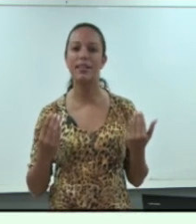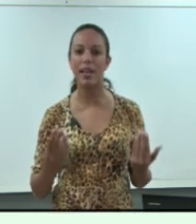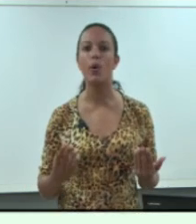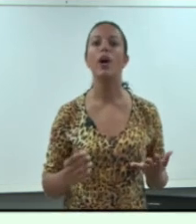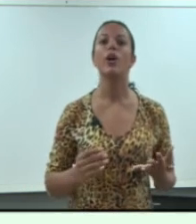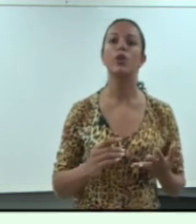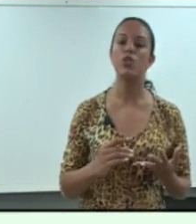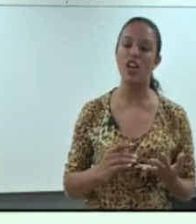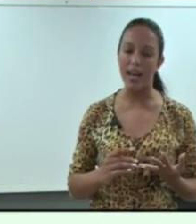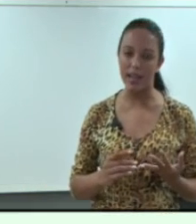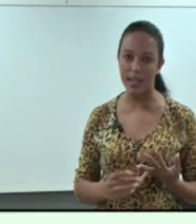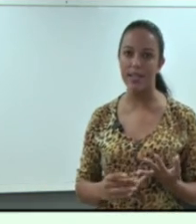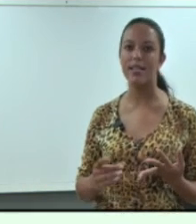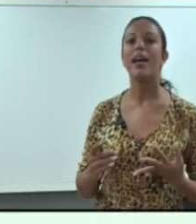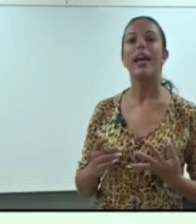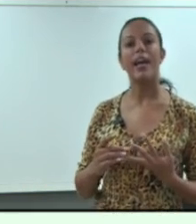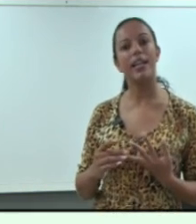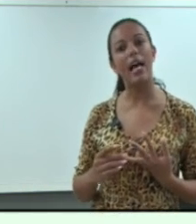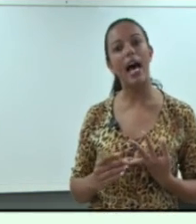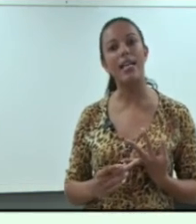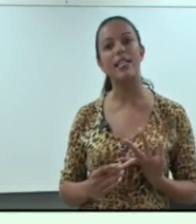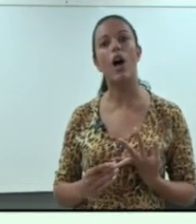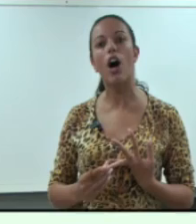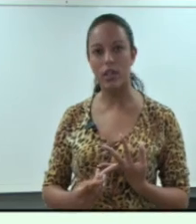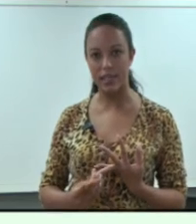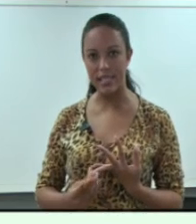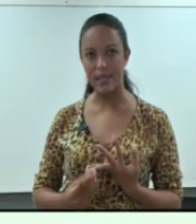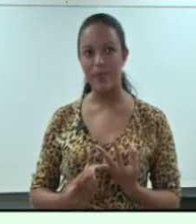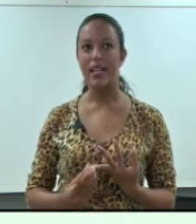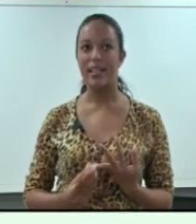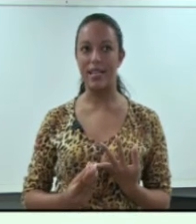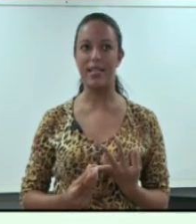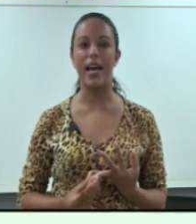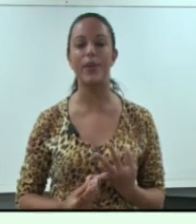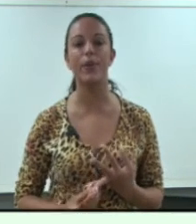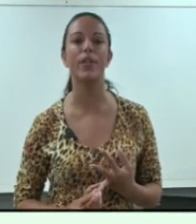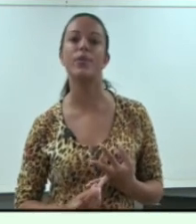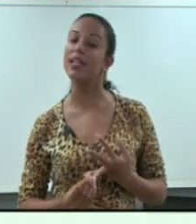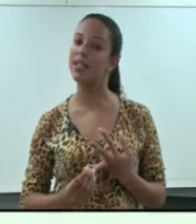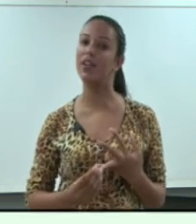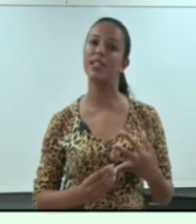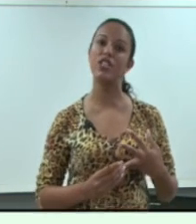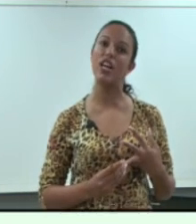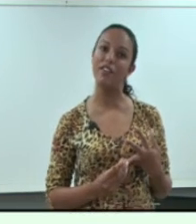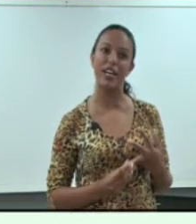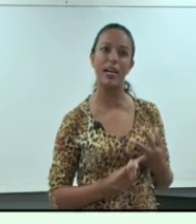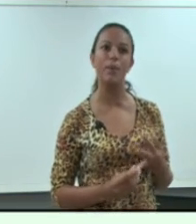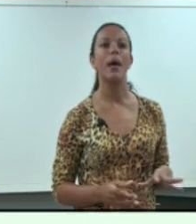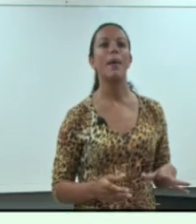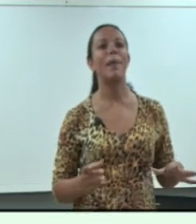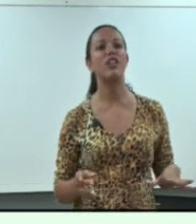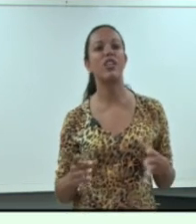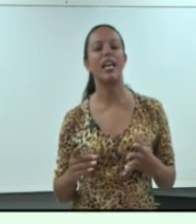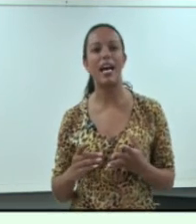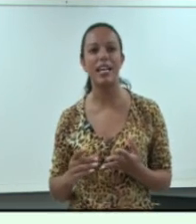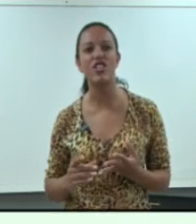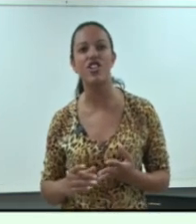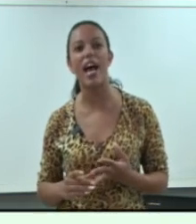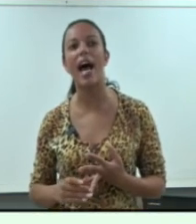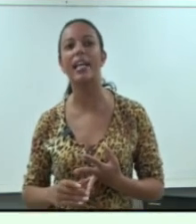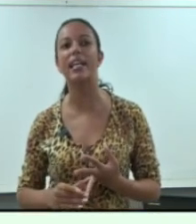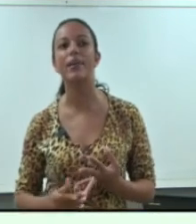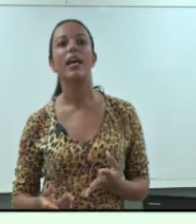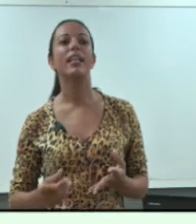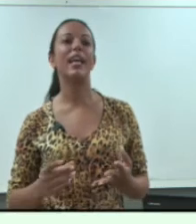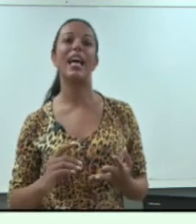para o plantio dos Jardins e das Hortas dá certo não sei se vocês já viram mas